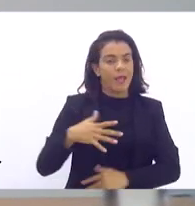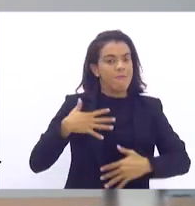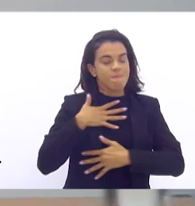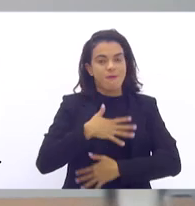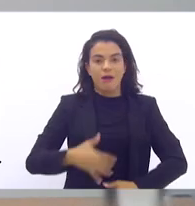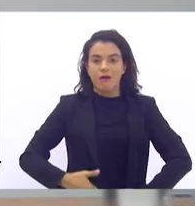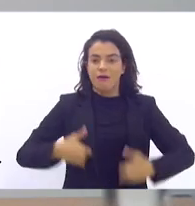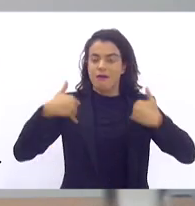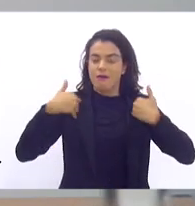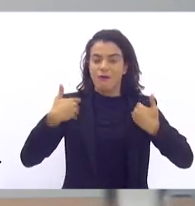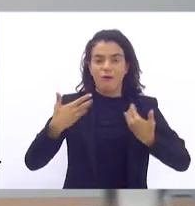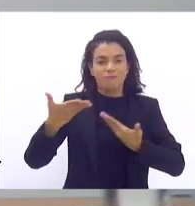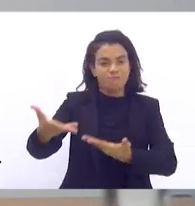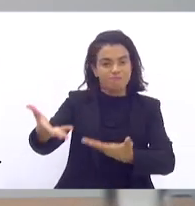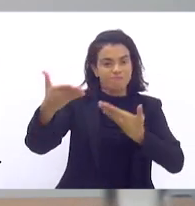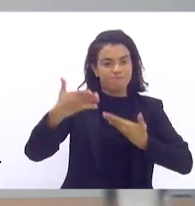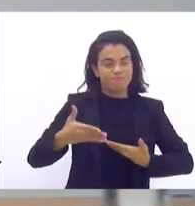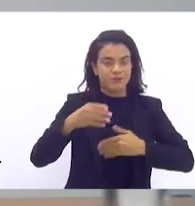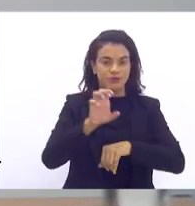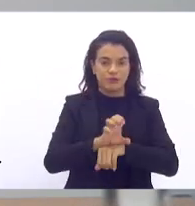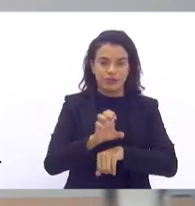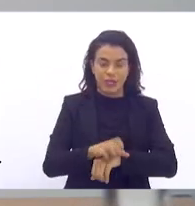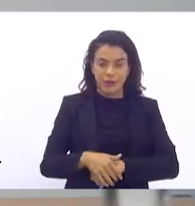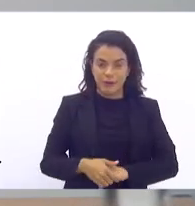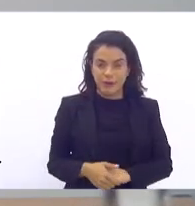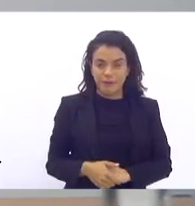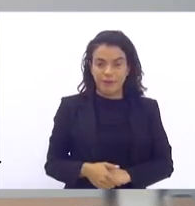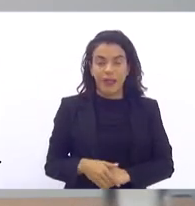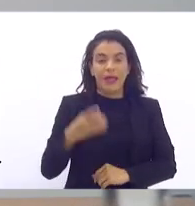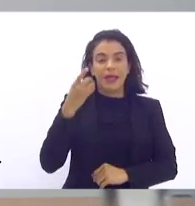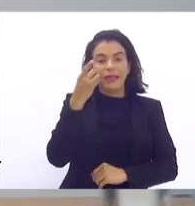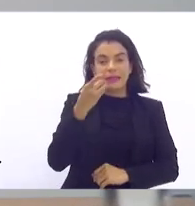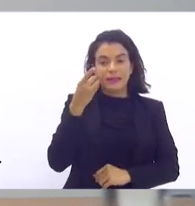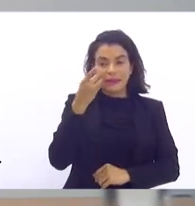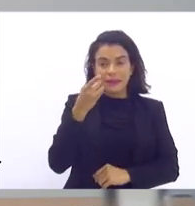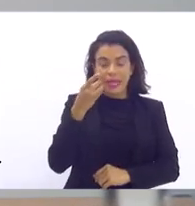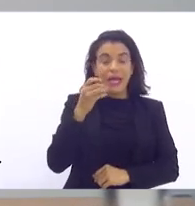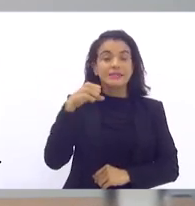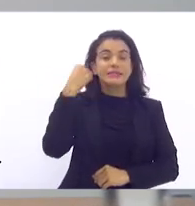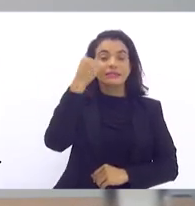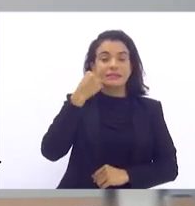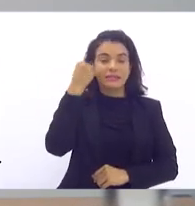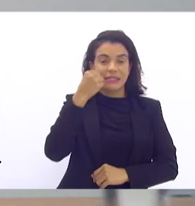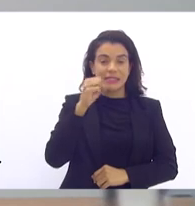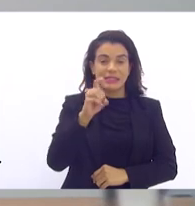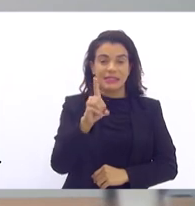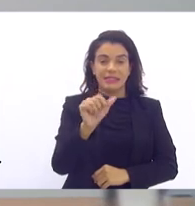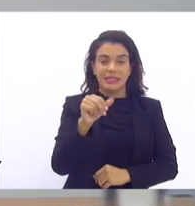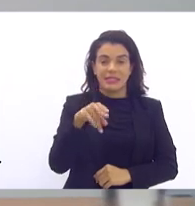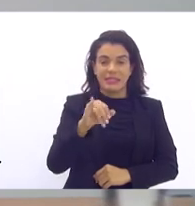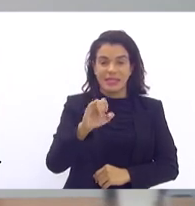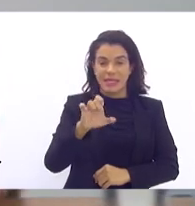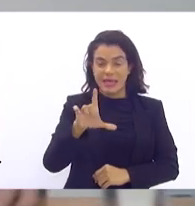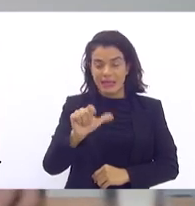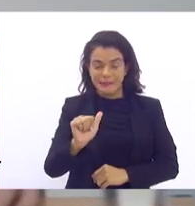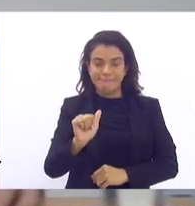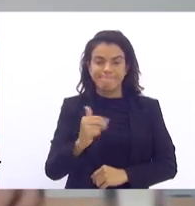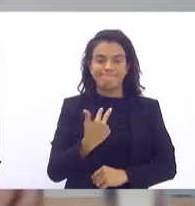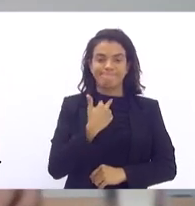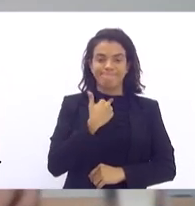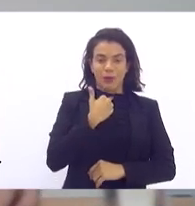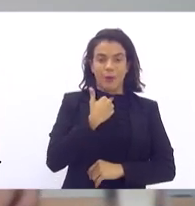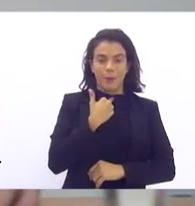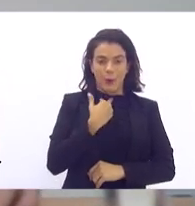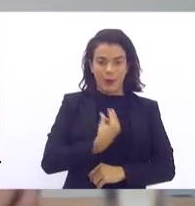aqui no nosso Estado do Rio de Janeiro a deputada Aliás a Senadora Daniela Ribeiro infelizmente não pode